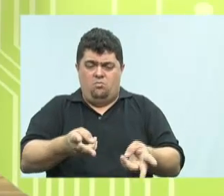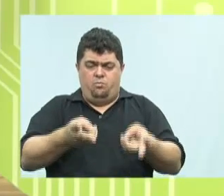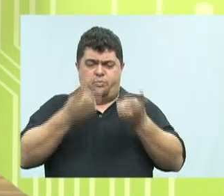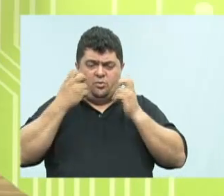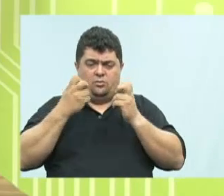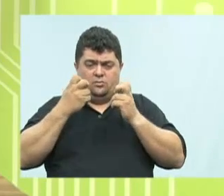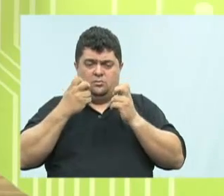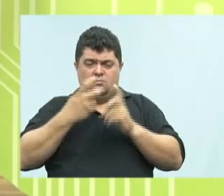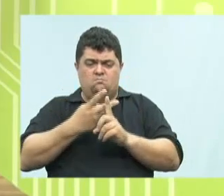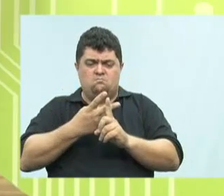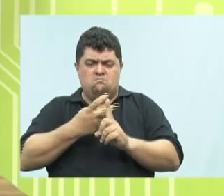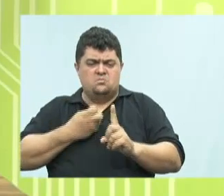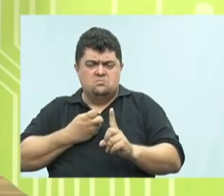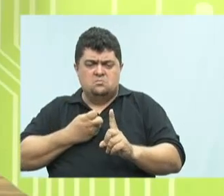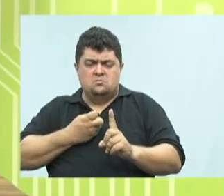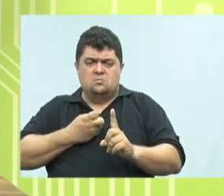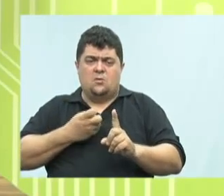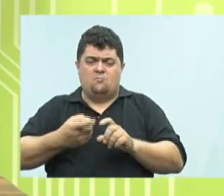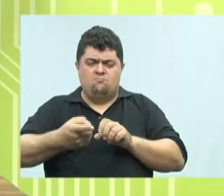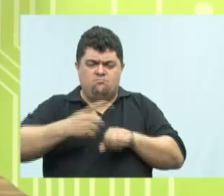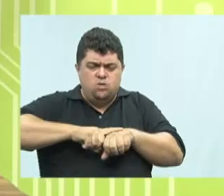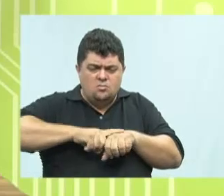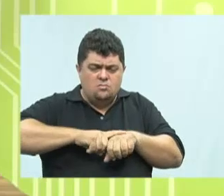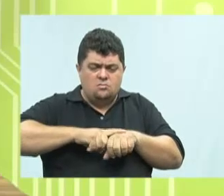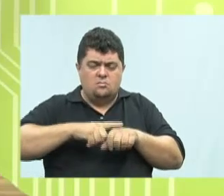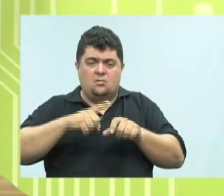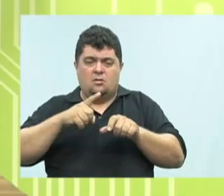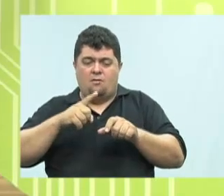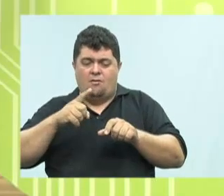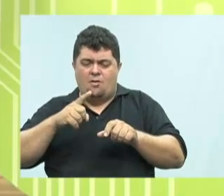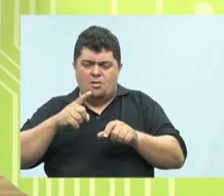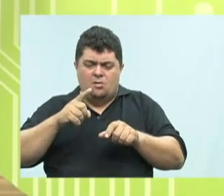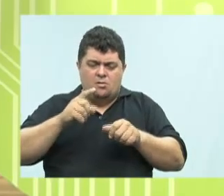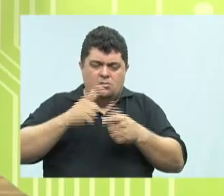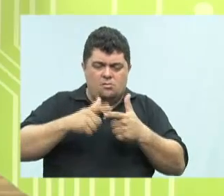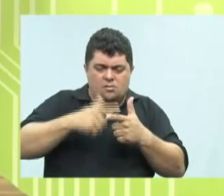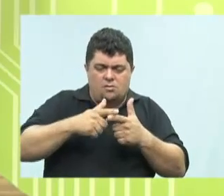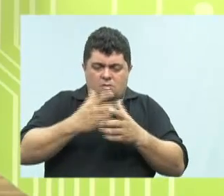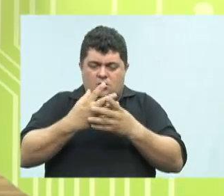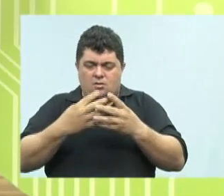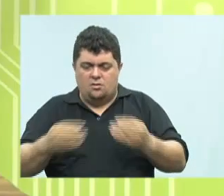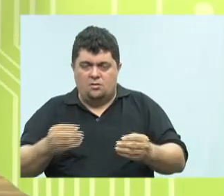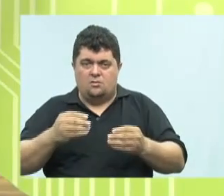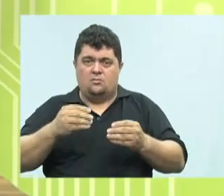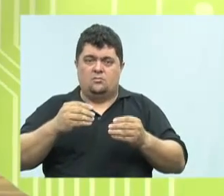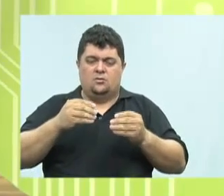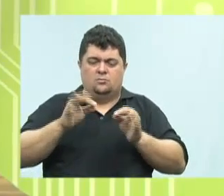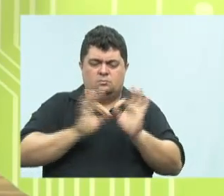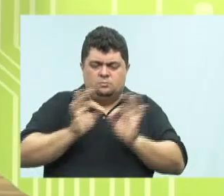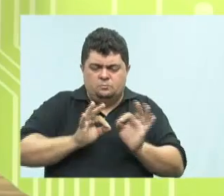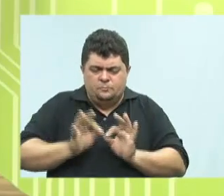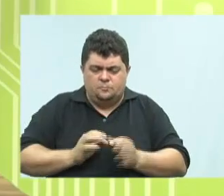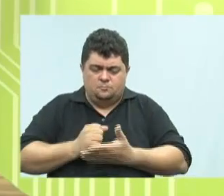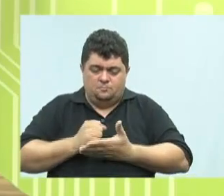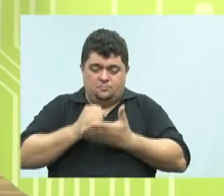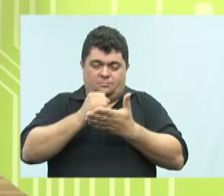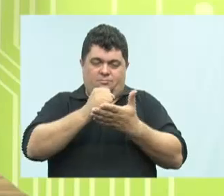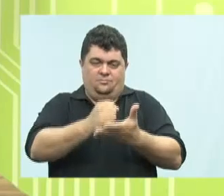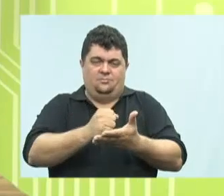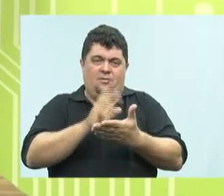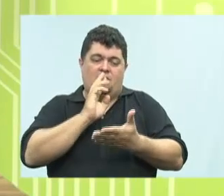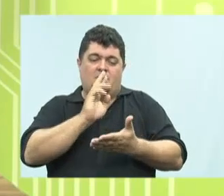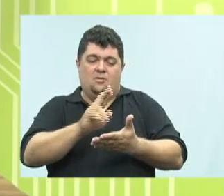identificar essa situação-problema e propor essa resolução, obviamente com o envolvimento